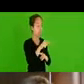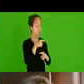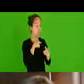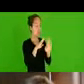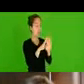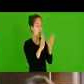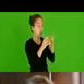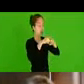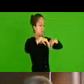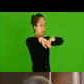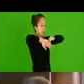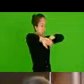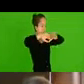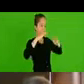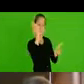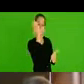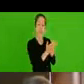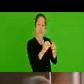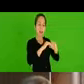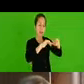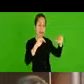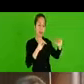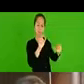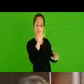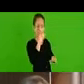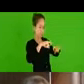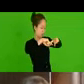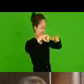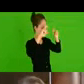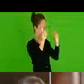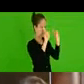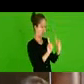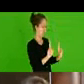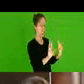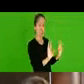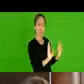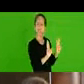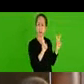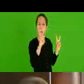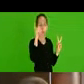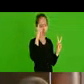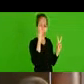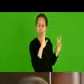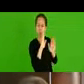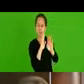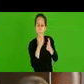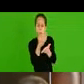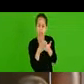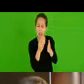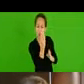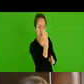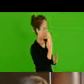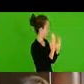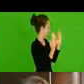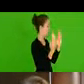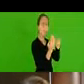diferentes uma da outra. Chegou-se a discutir qual a metade mais bela. As duas